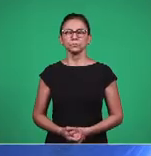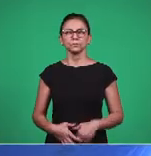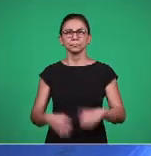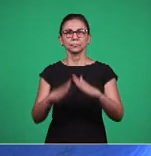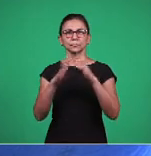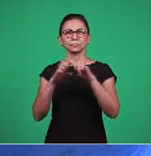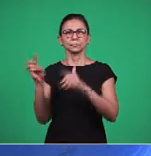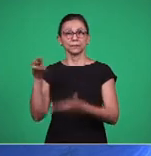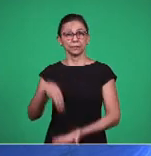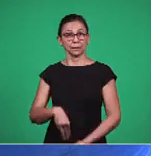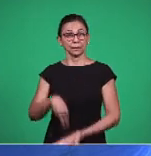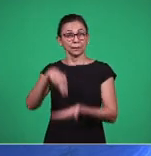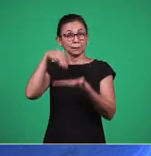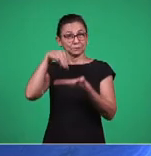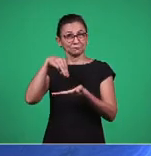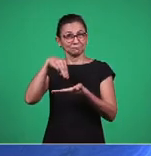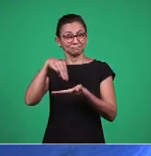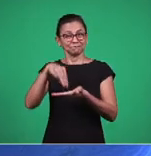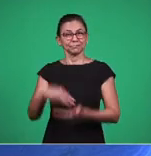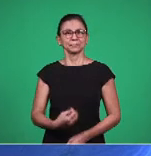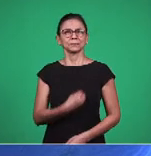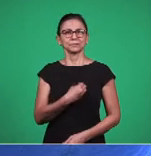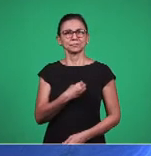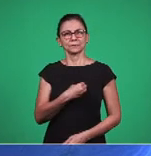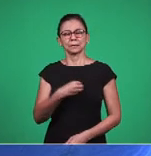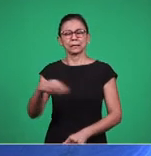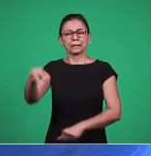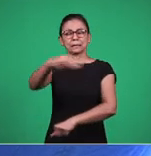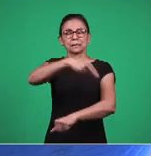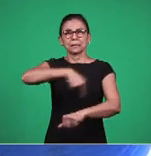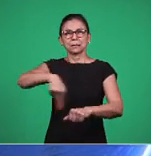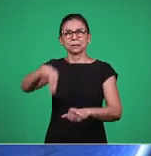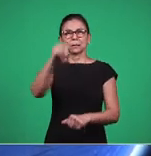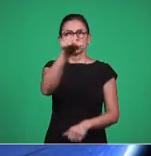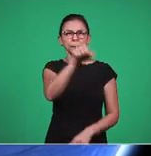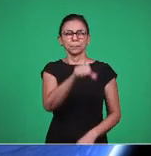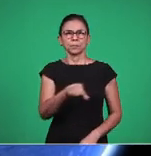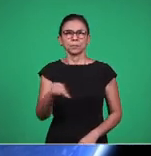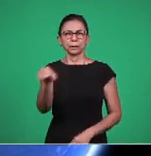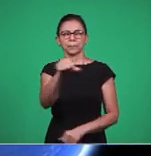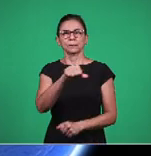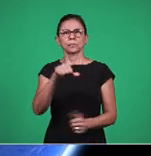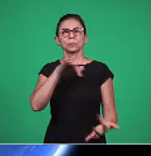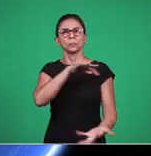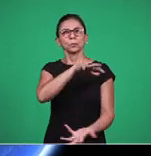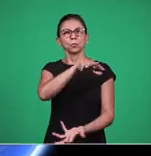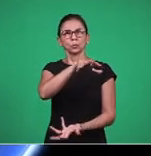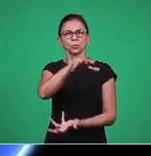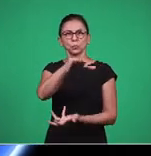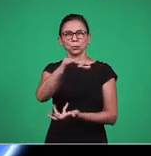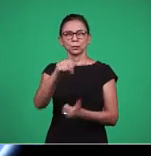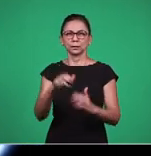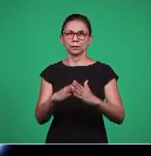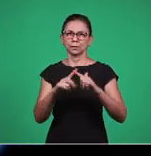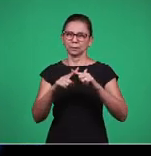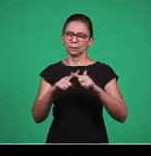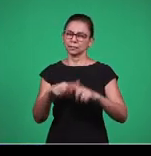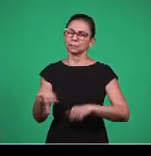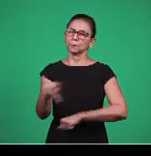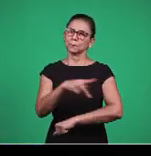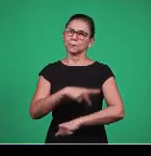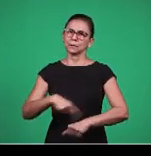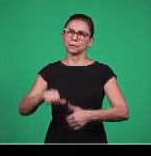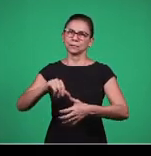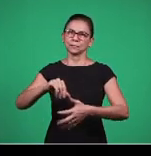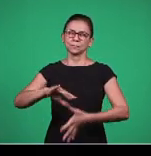A Igreja Cristã Maranata está presente em nações de todos os continentes do planeta. Igrejas de países nas